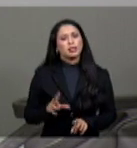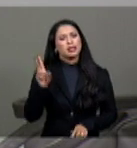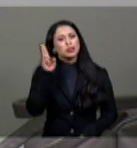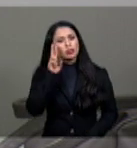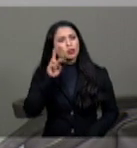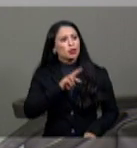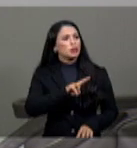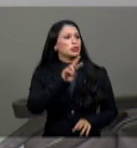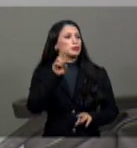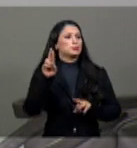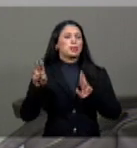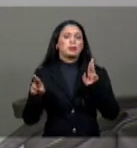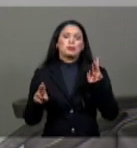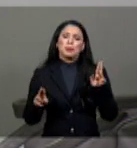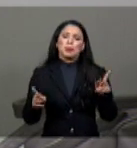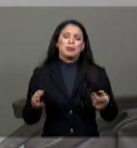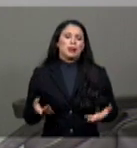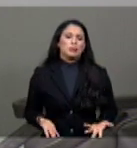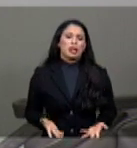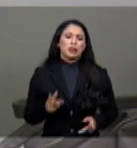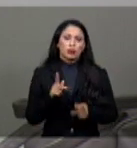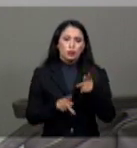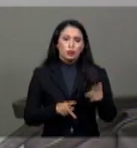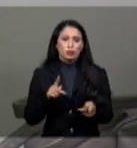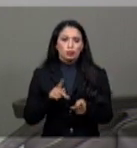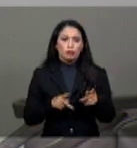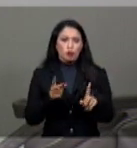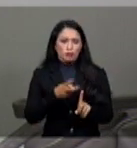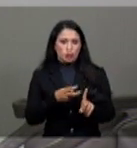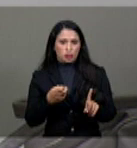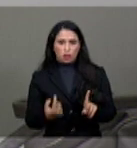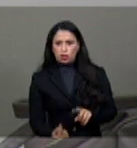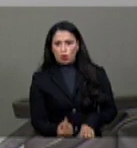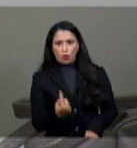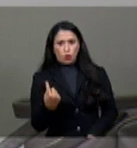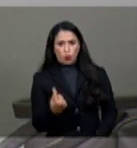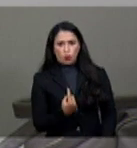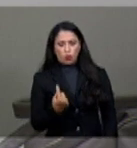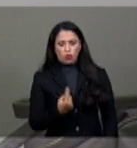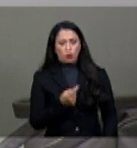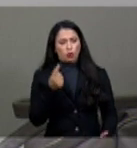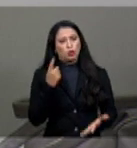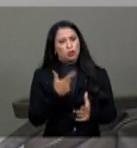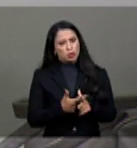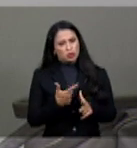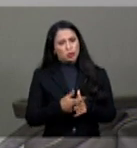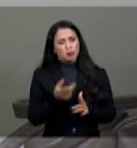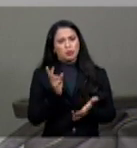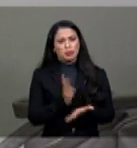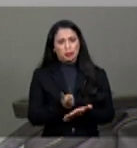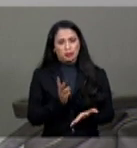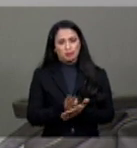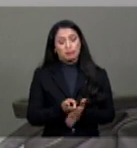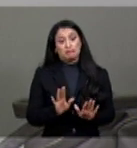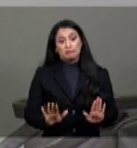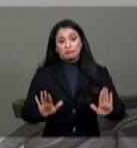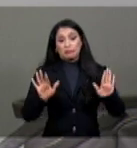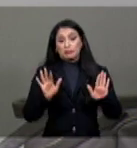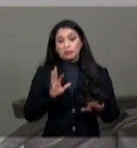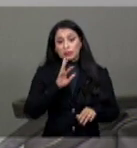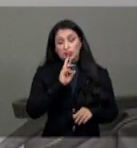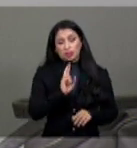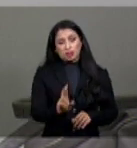não tem como tratar os povos indígenas como algo único, com mesmos problemas e que também requerem